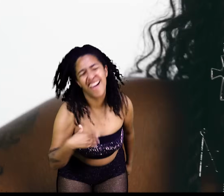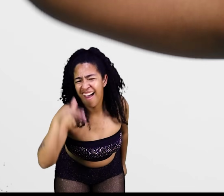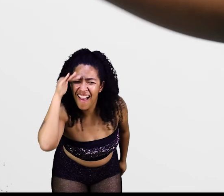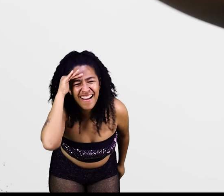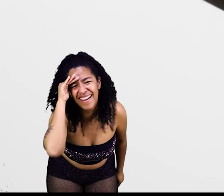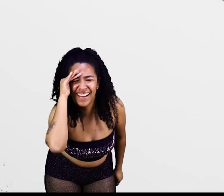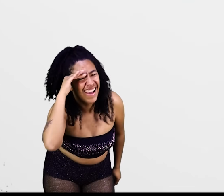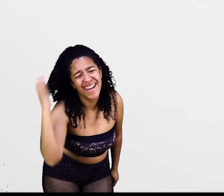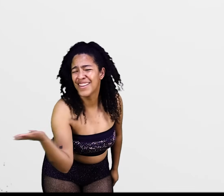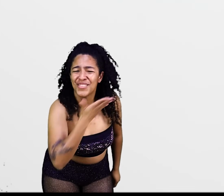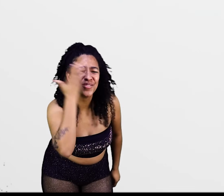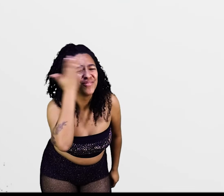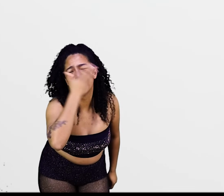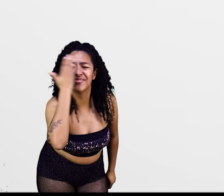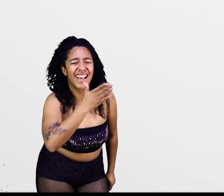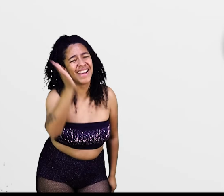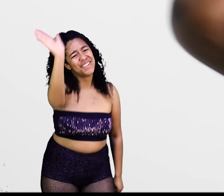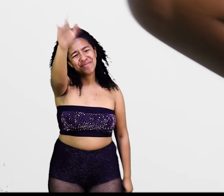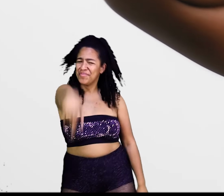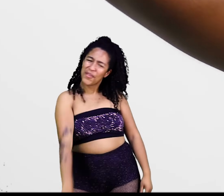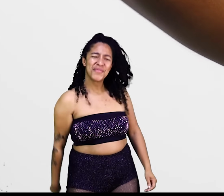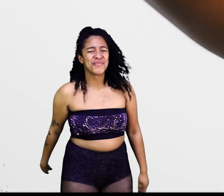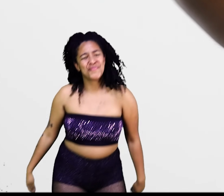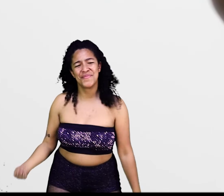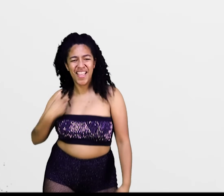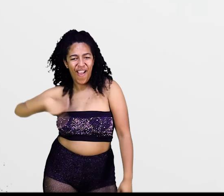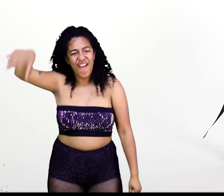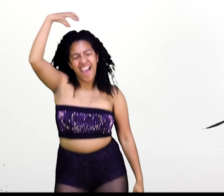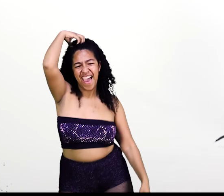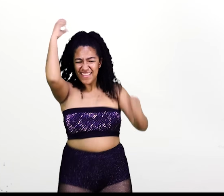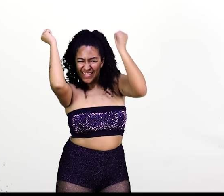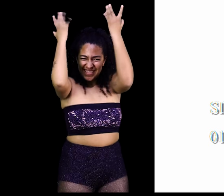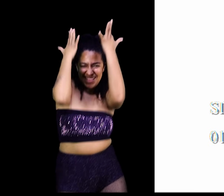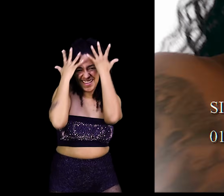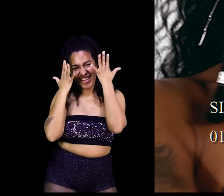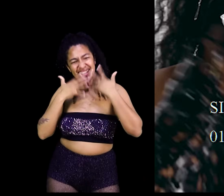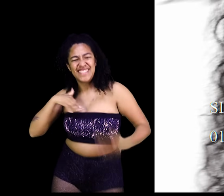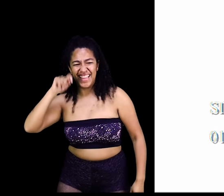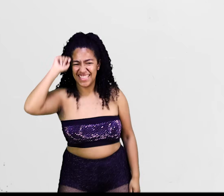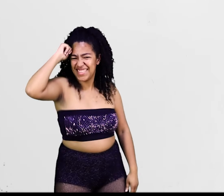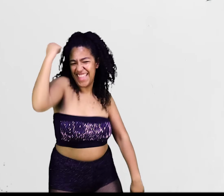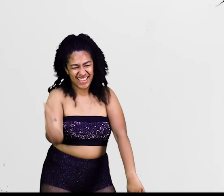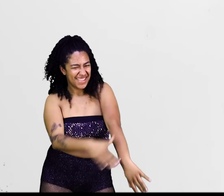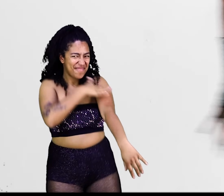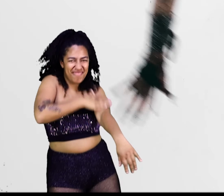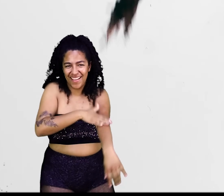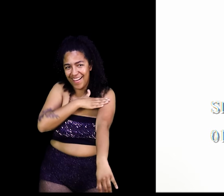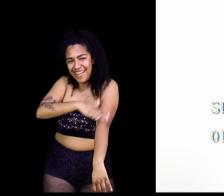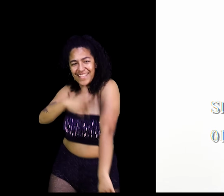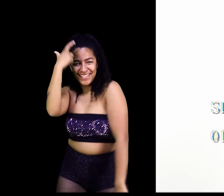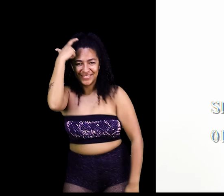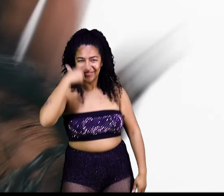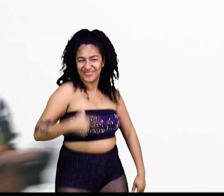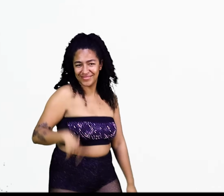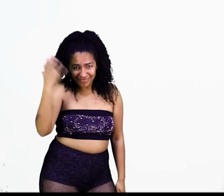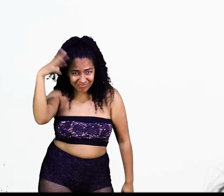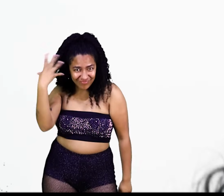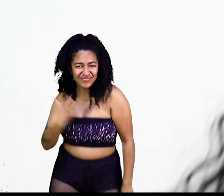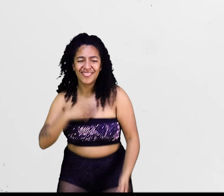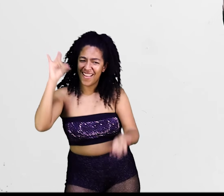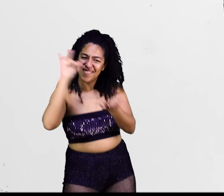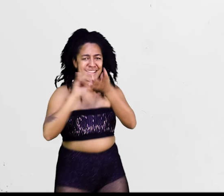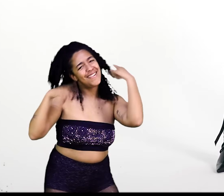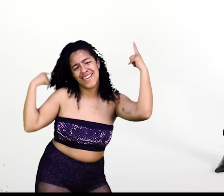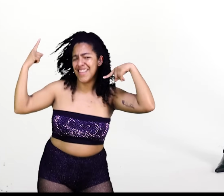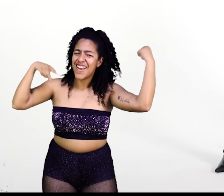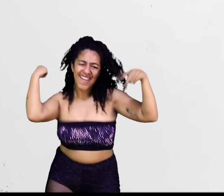mais alto que não dá pra te ouvir. Não te vi. I'm a queen, I'm a blessed, black my skin. I'm a queer, I'm a